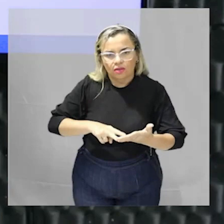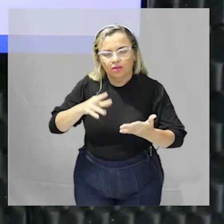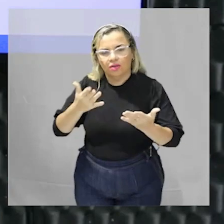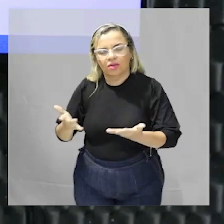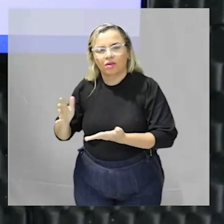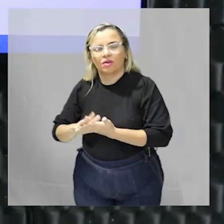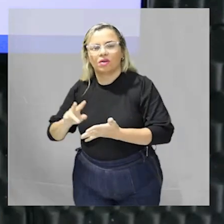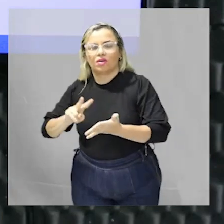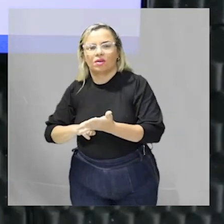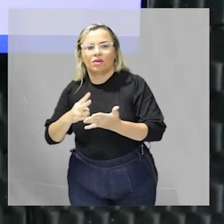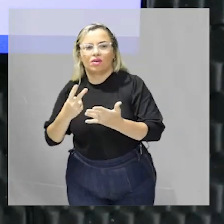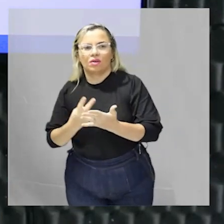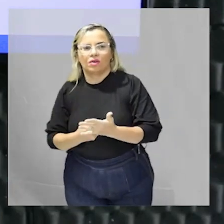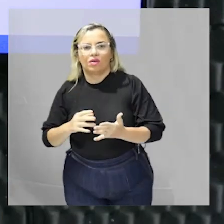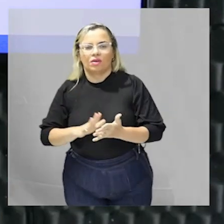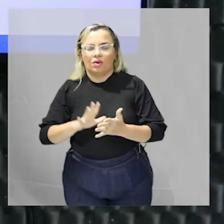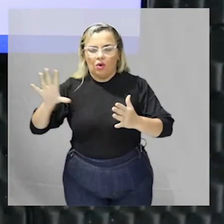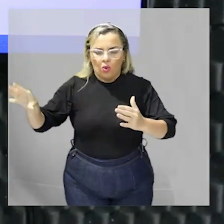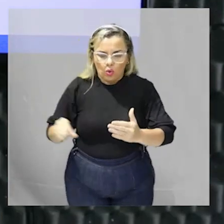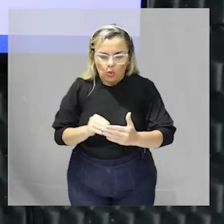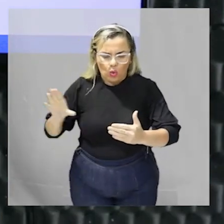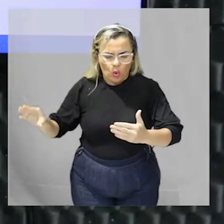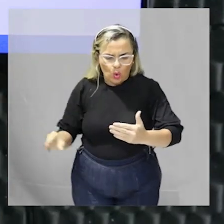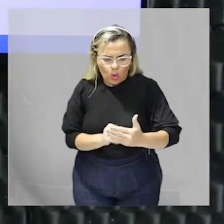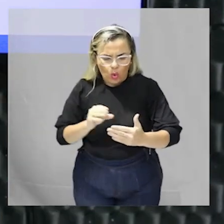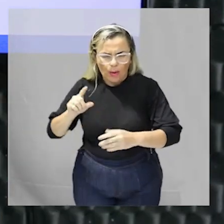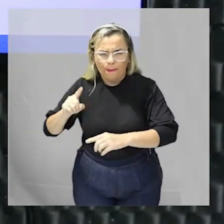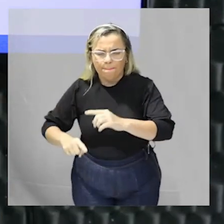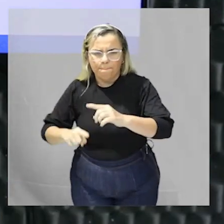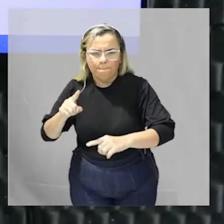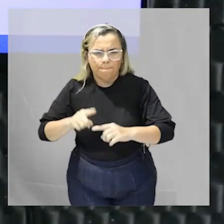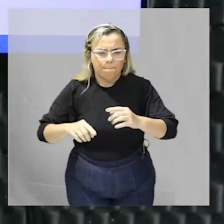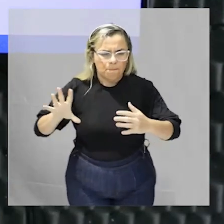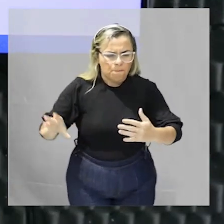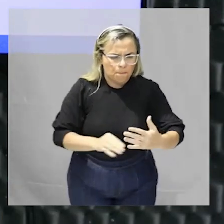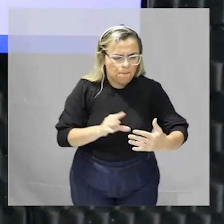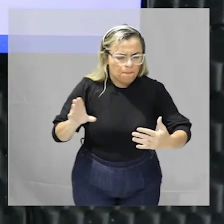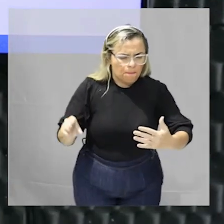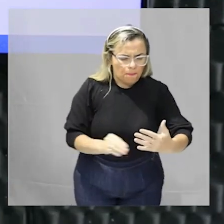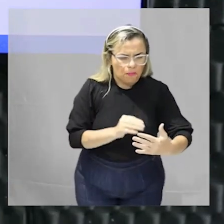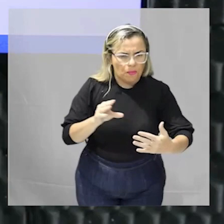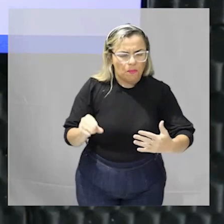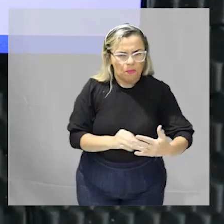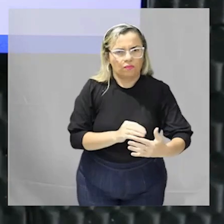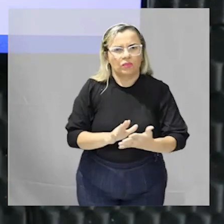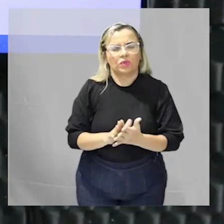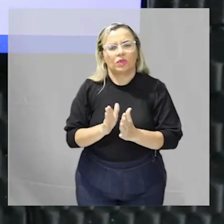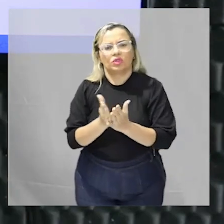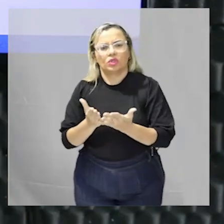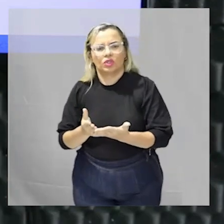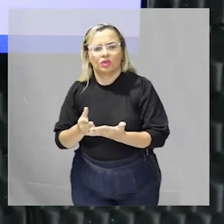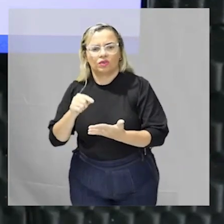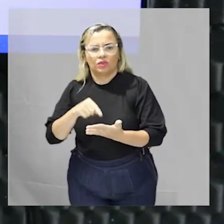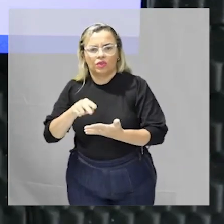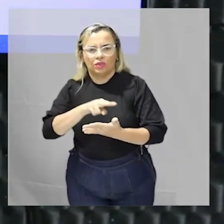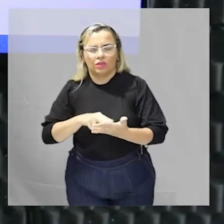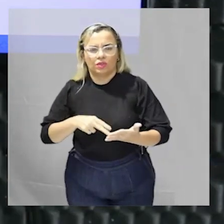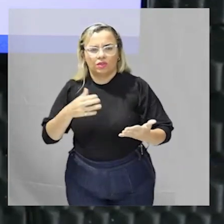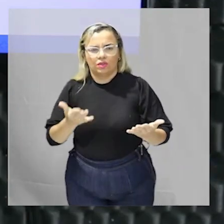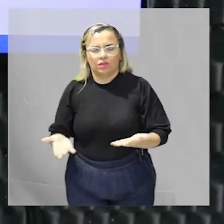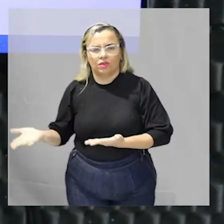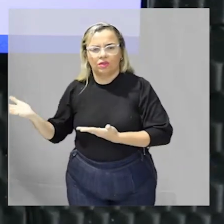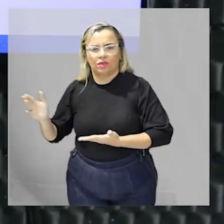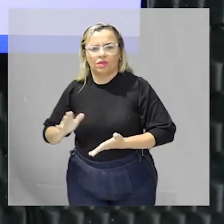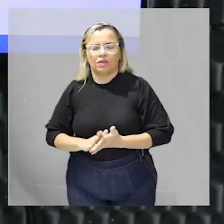traduzir material, é uma coleção de material de leitura. Um acierto literário. Acierto. Será